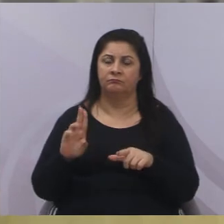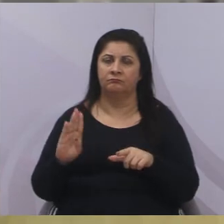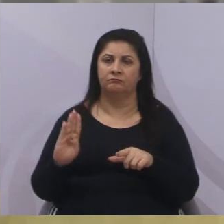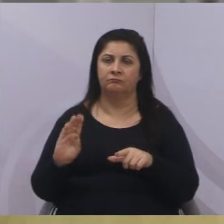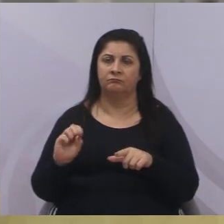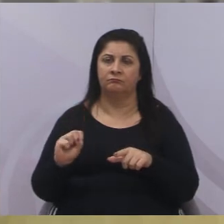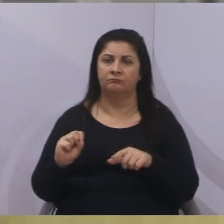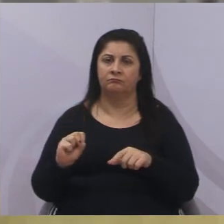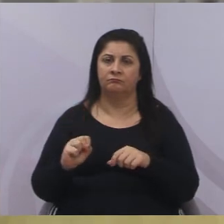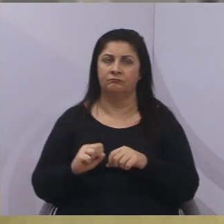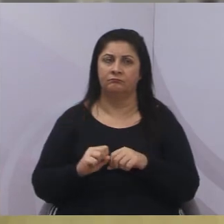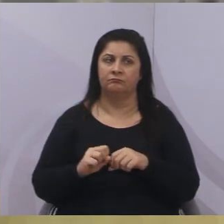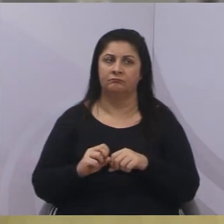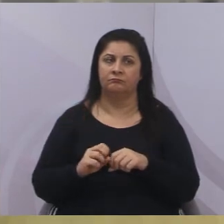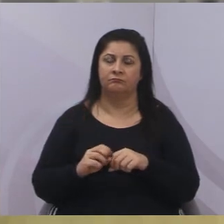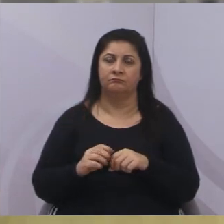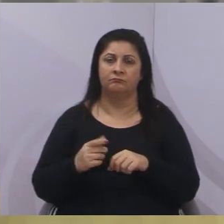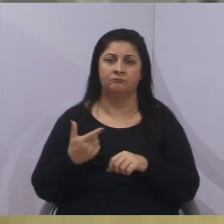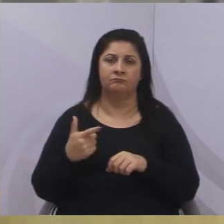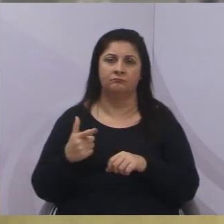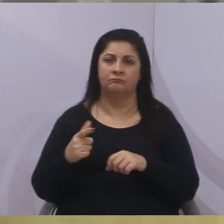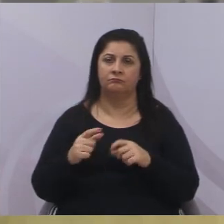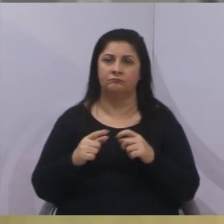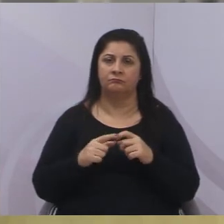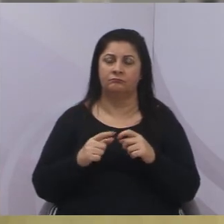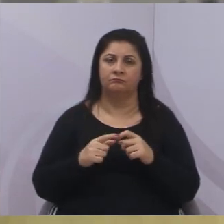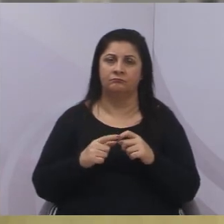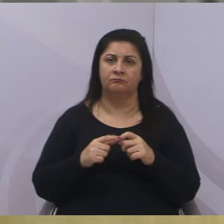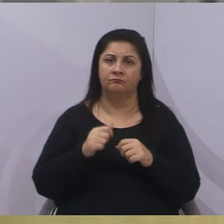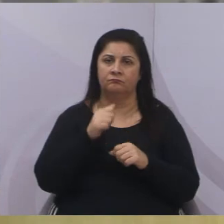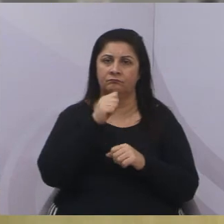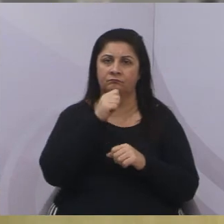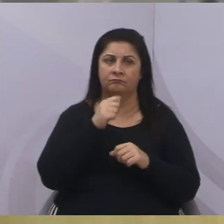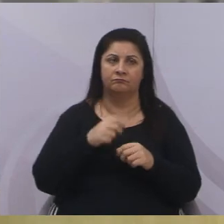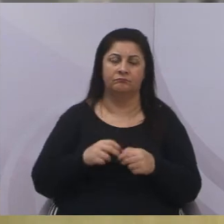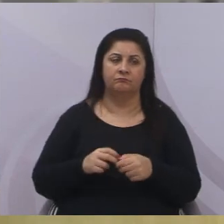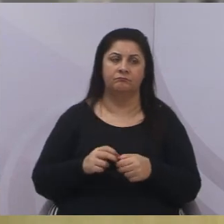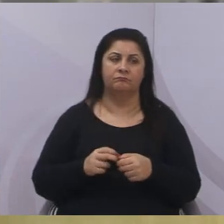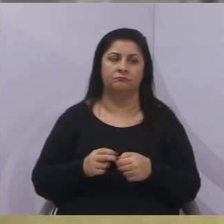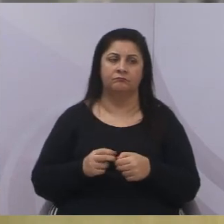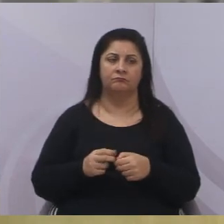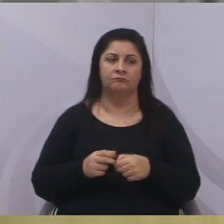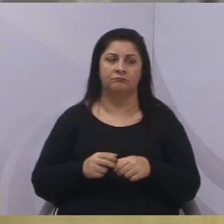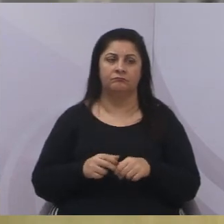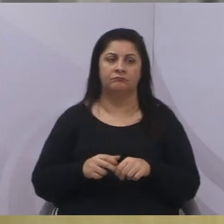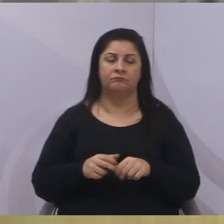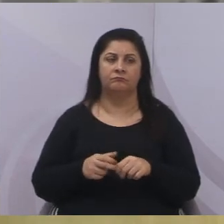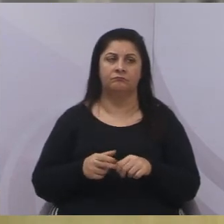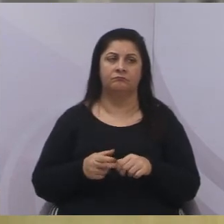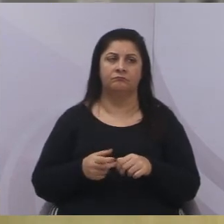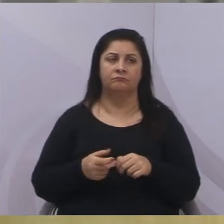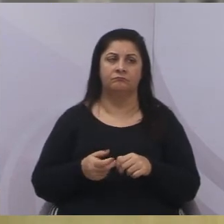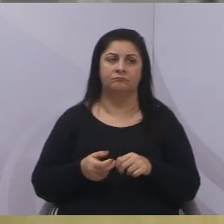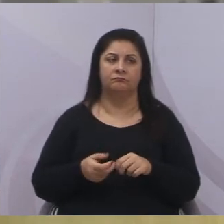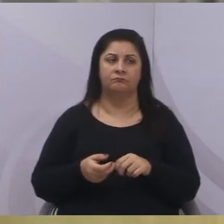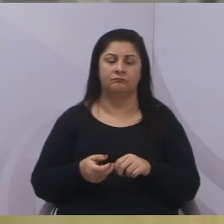não conseguiu suprir com um concurso. Porque a ideia era que o